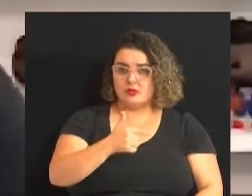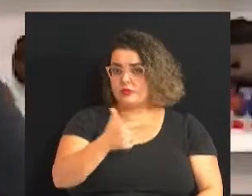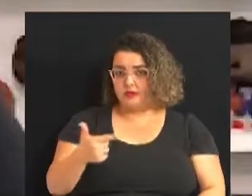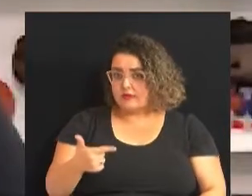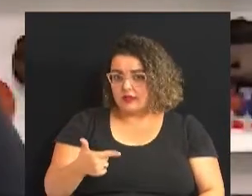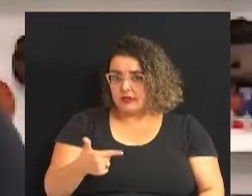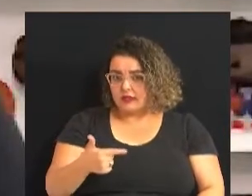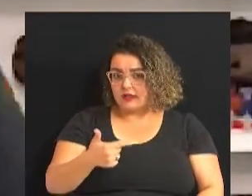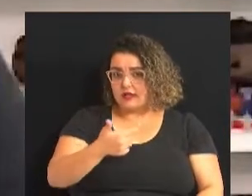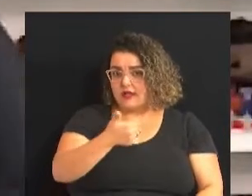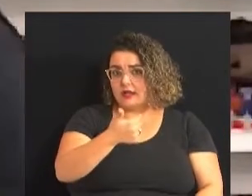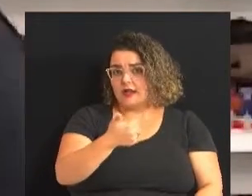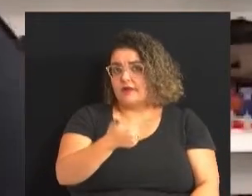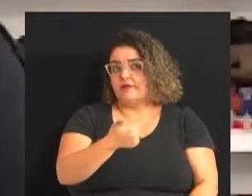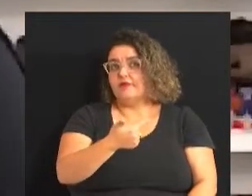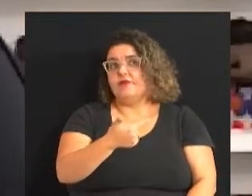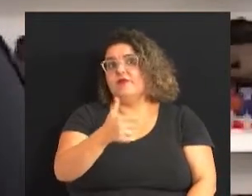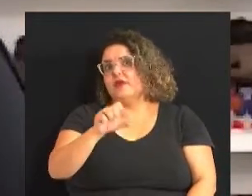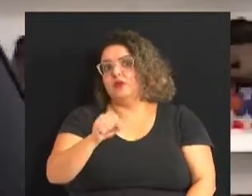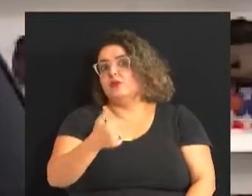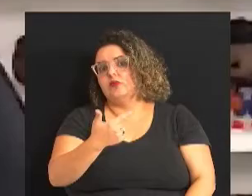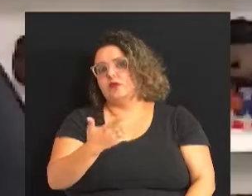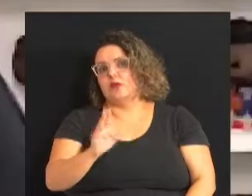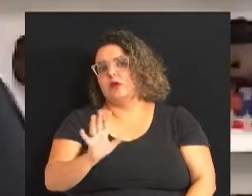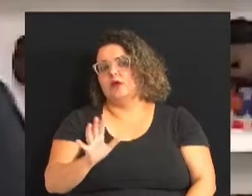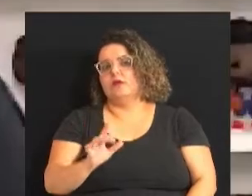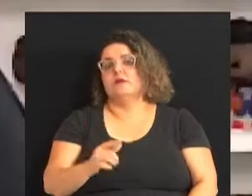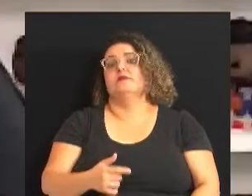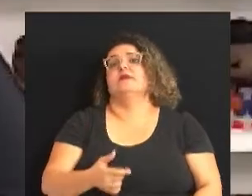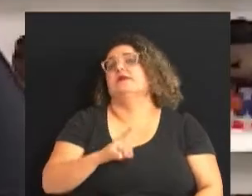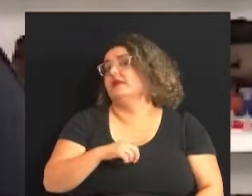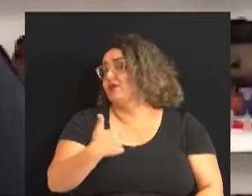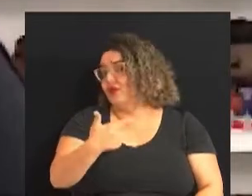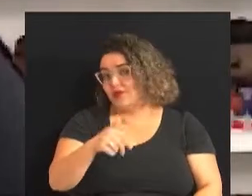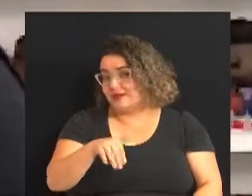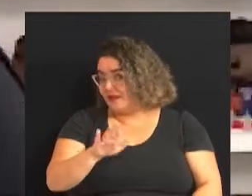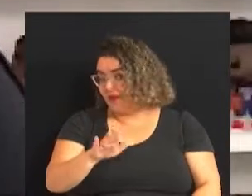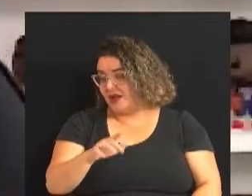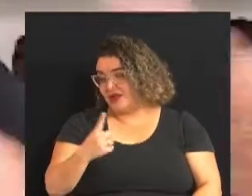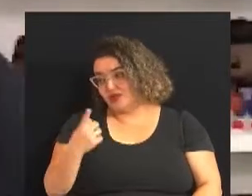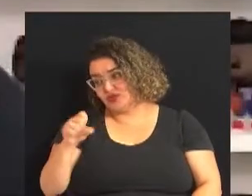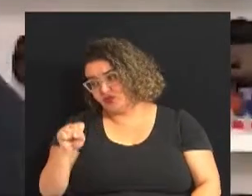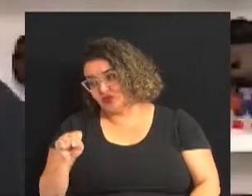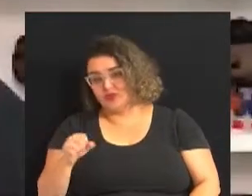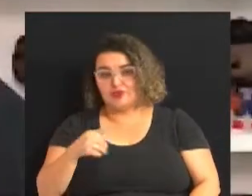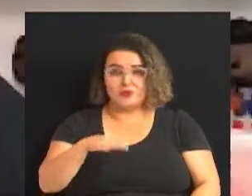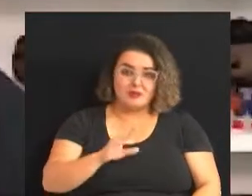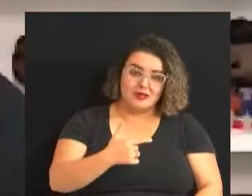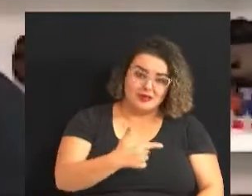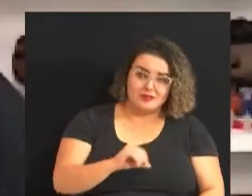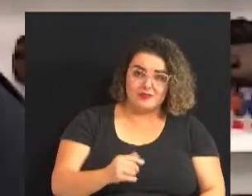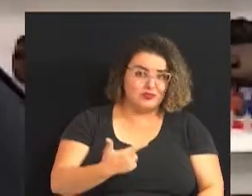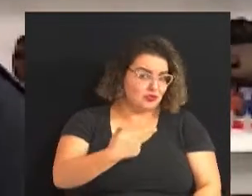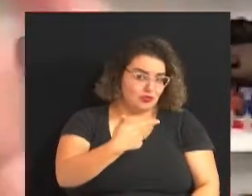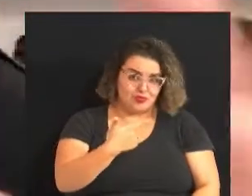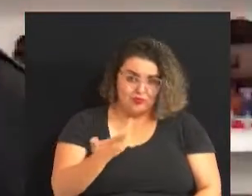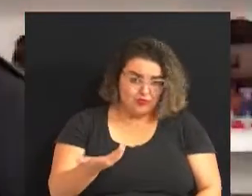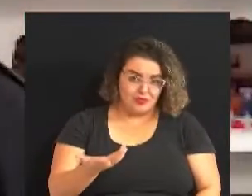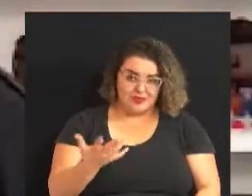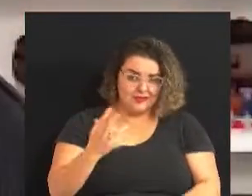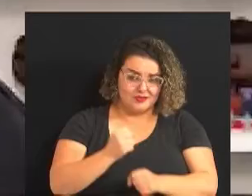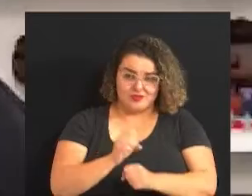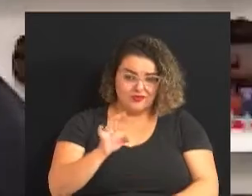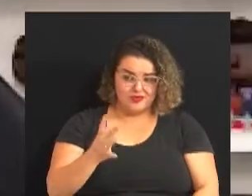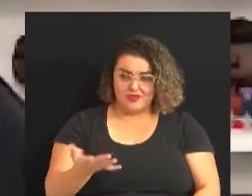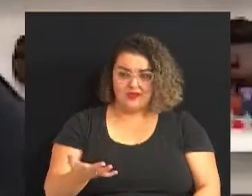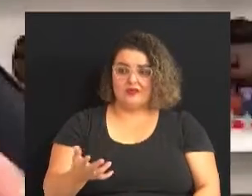você fez, 18 que eu fiz, você vai ter 2 a favor. Você entendeu? Então, assim, hoje o cara tem que mostrar um comprometimento, uma